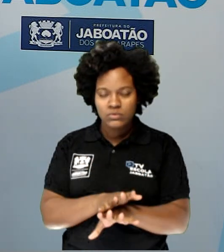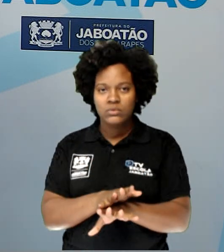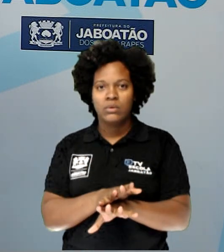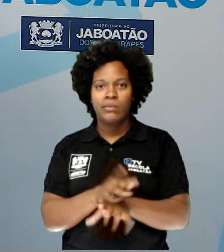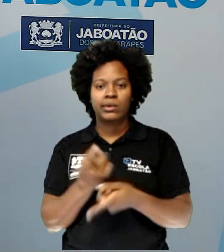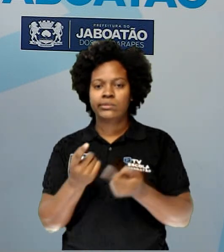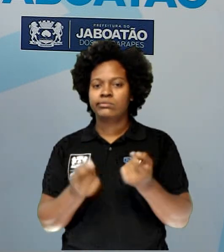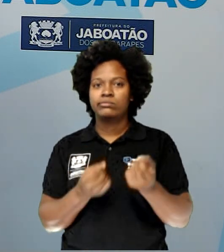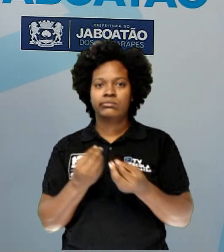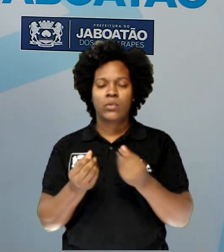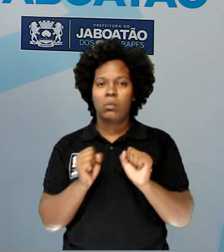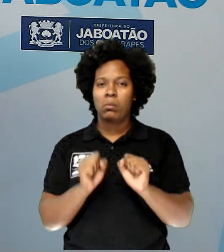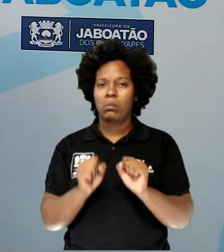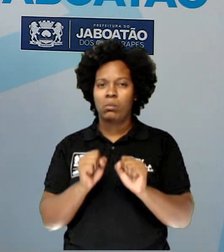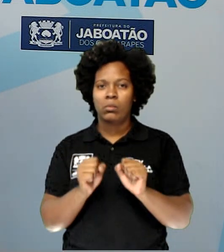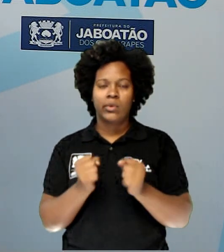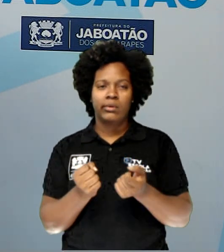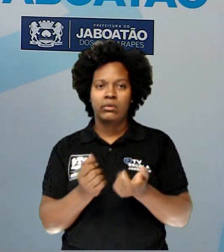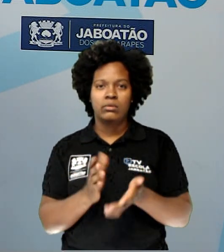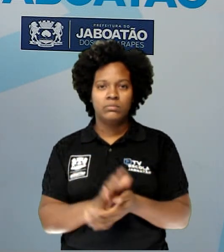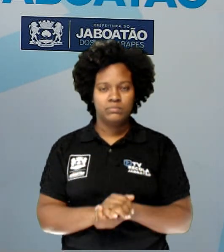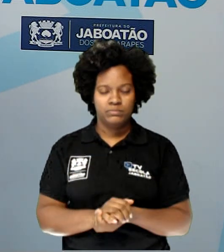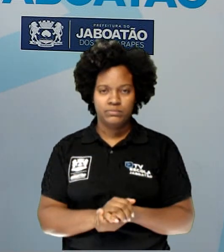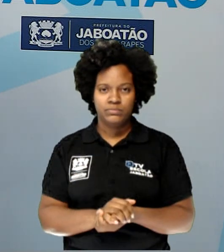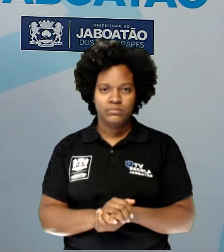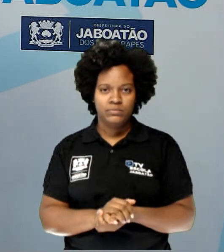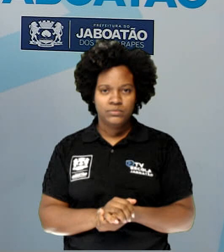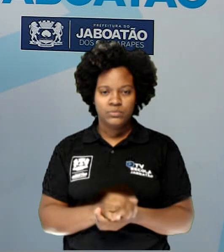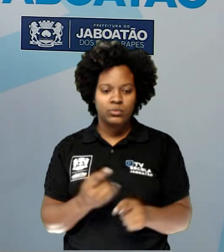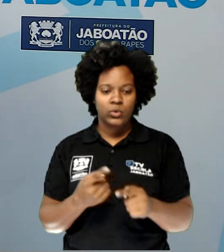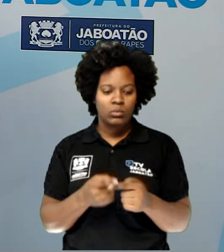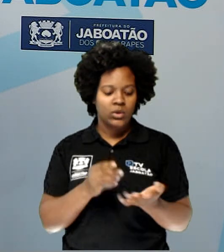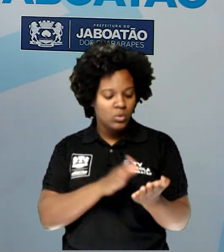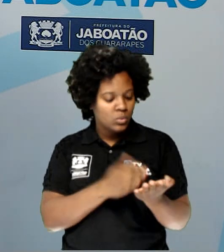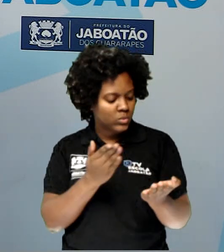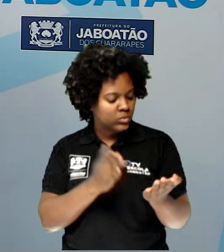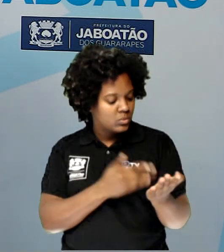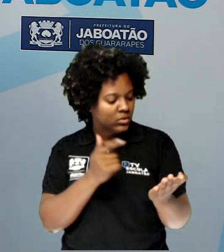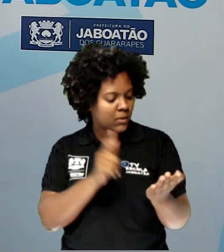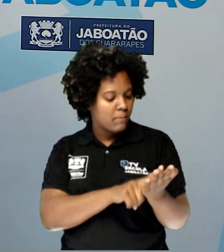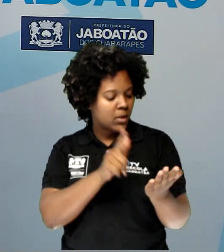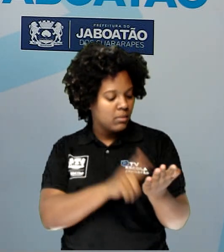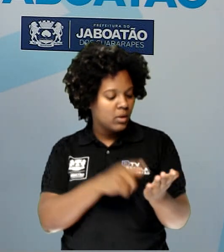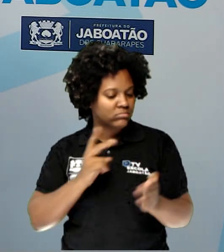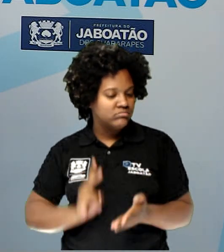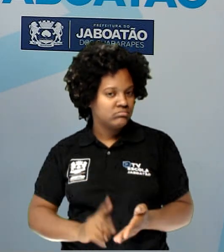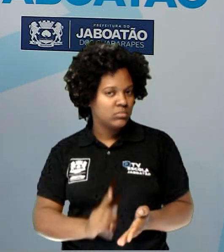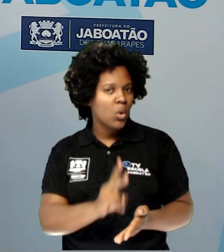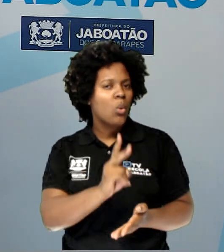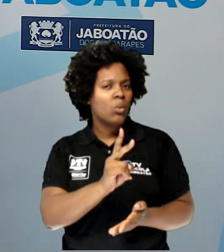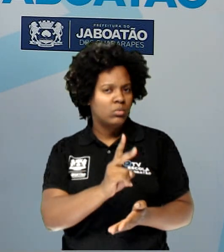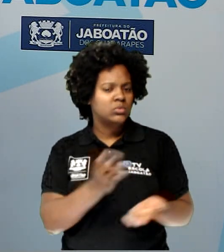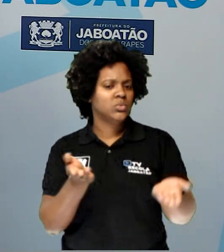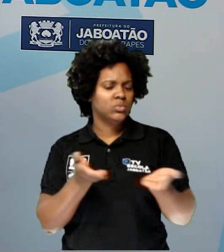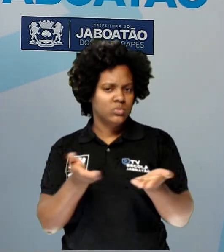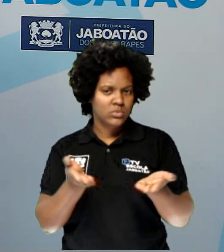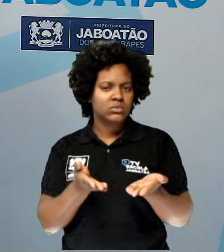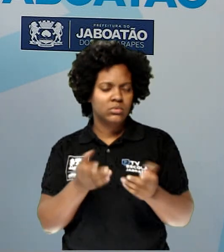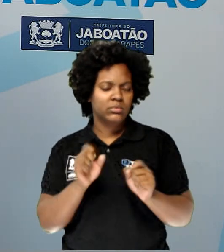ele leva essa hipótese, né, ele desconsidera essa hipótese, porque o livro de papel ele ainda continua vivo até os dias de